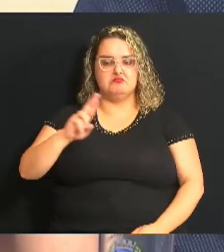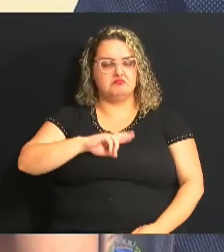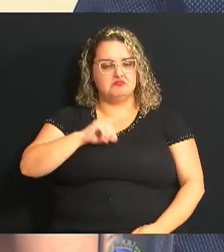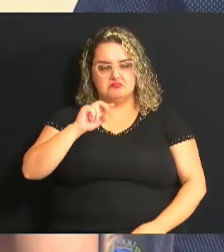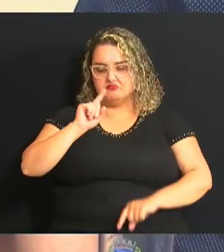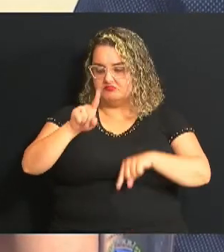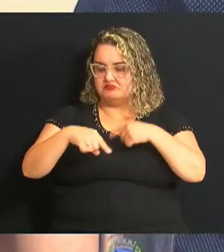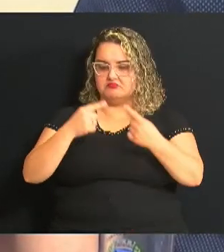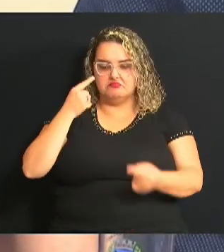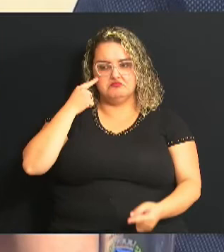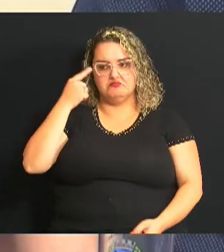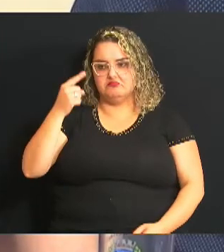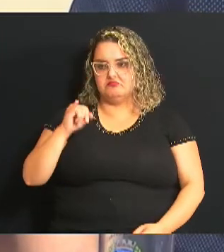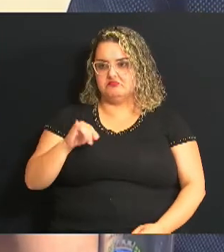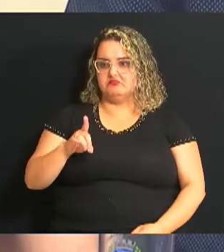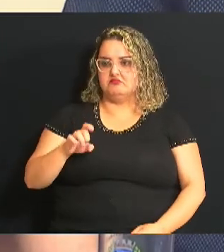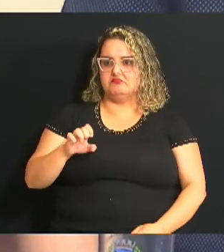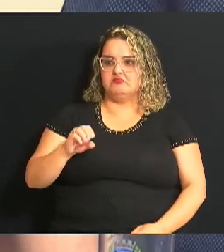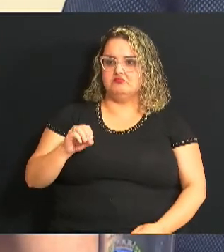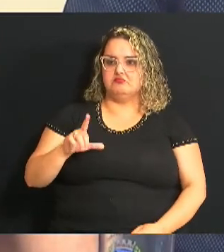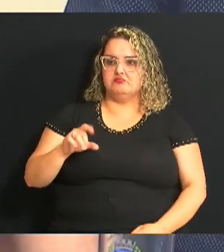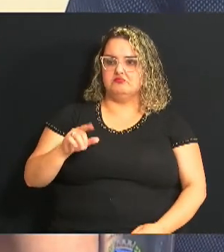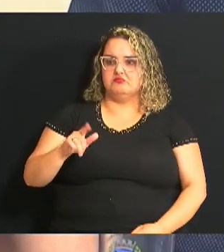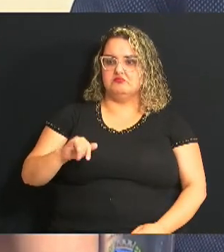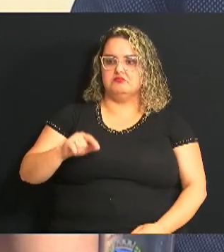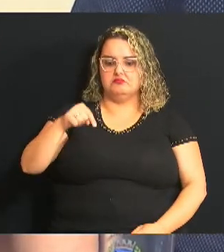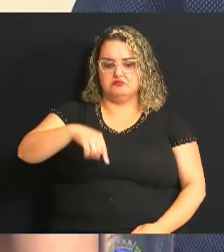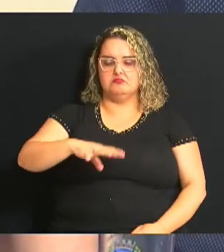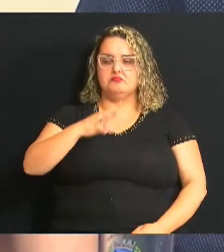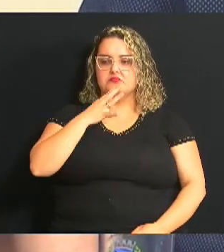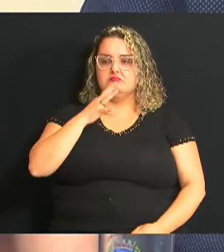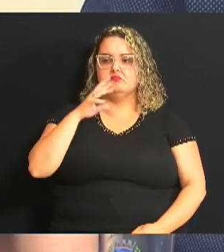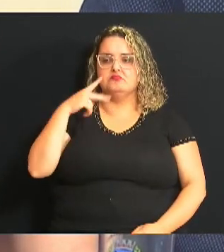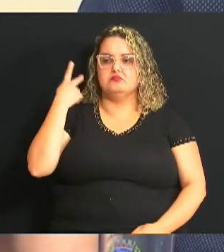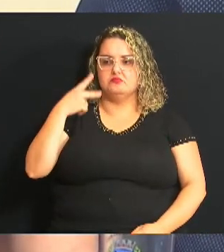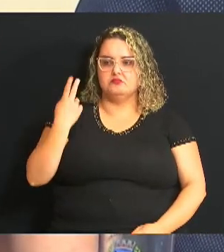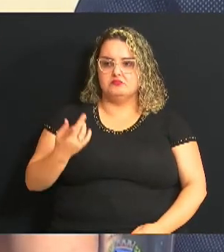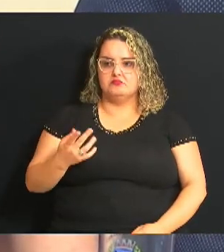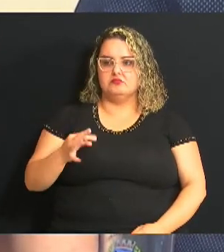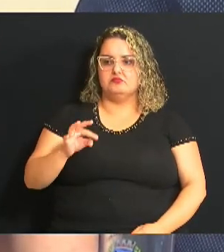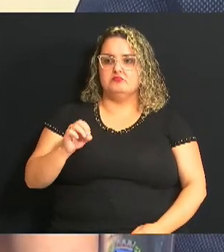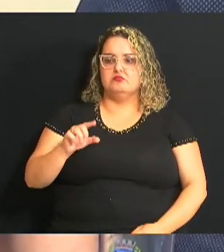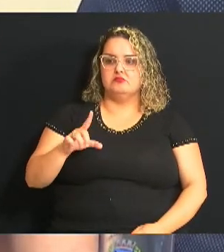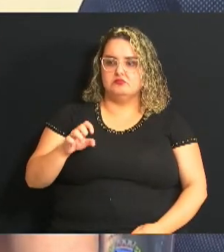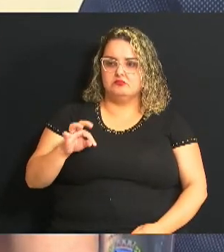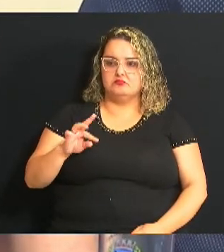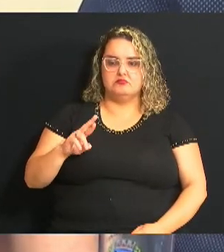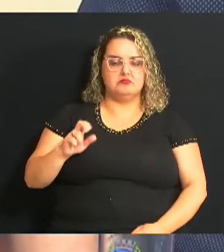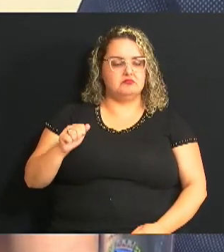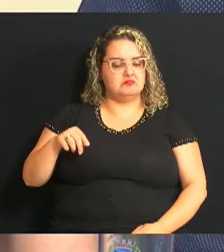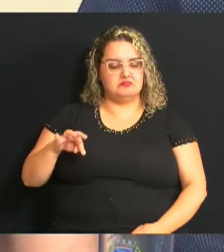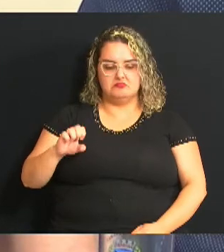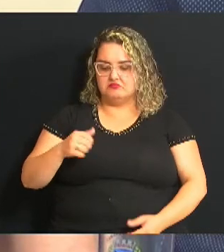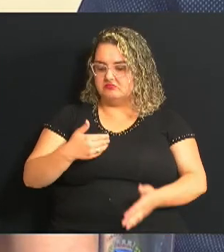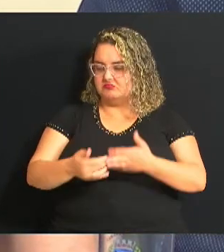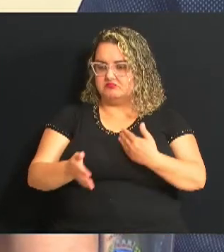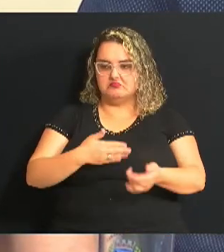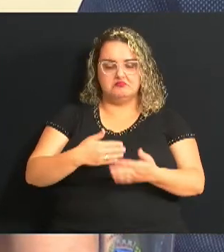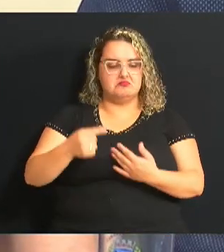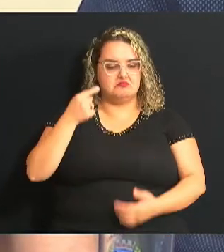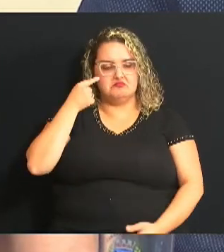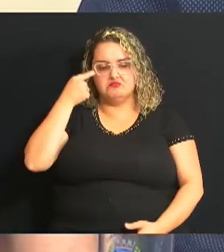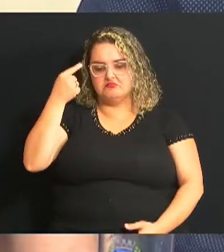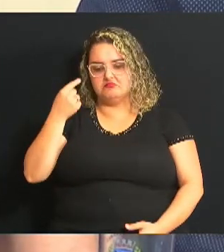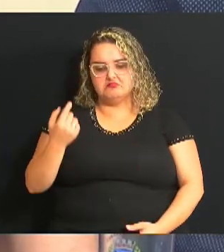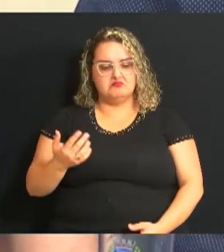ideologias. Eu sou conhecido aqui nessa casa como um dos vereadores mais tolerantes, independentemente de ideologia. Eu